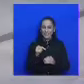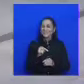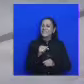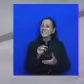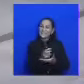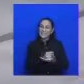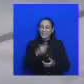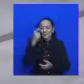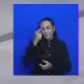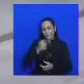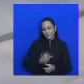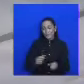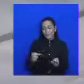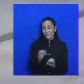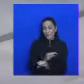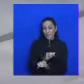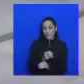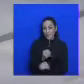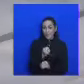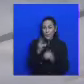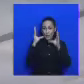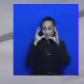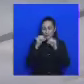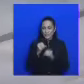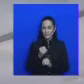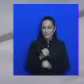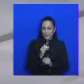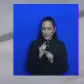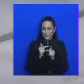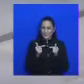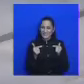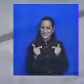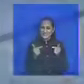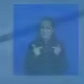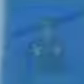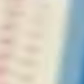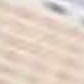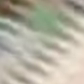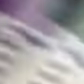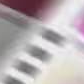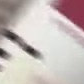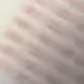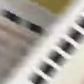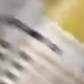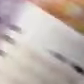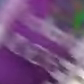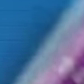o sorteio da Quina. Eu vou ficando por aqui. Uma boa noite e boa sorte!